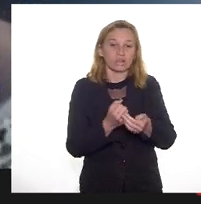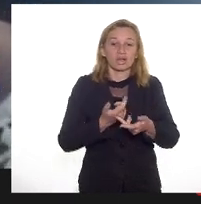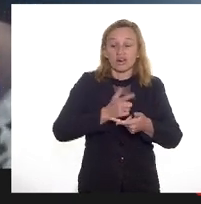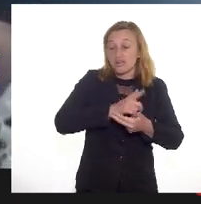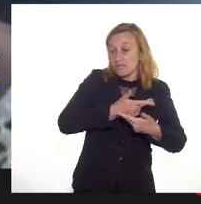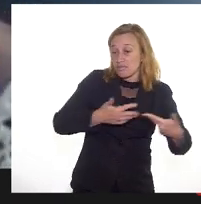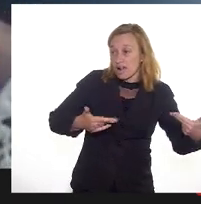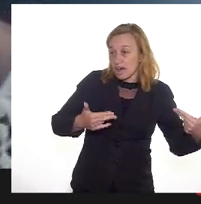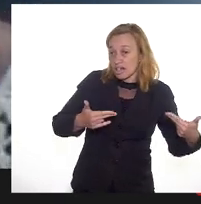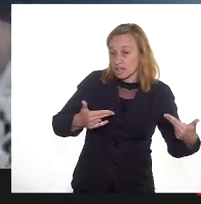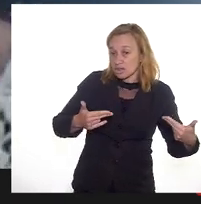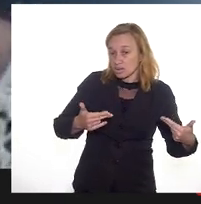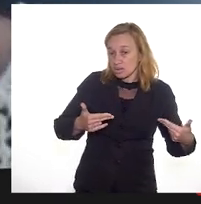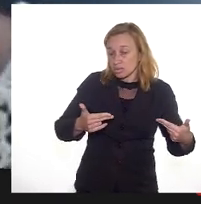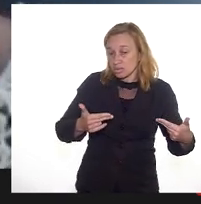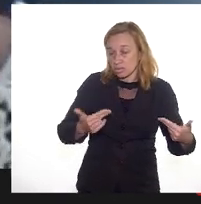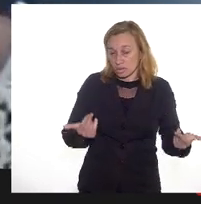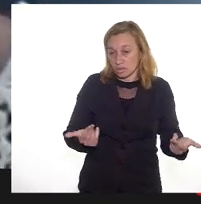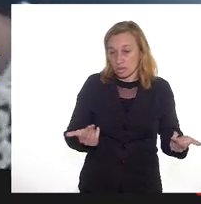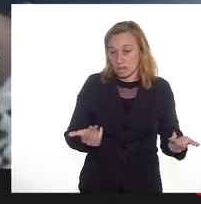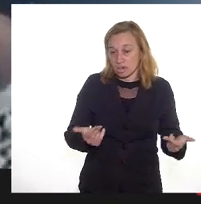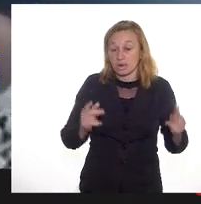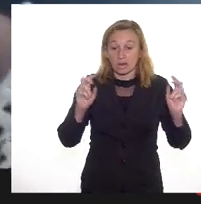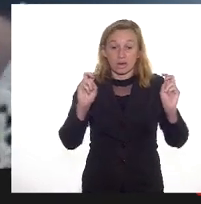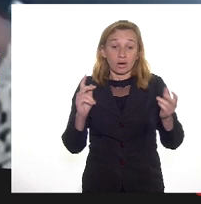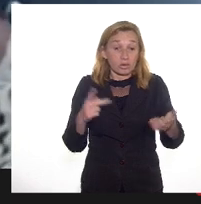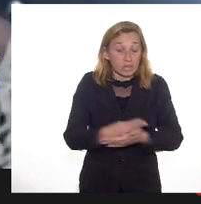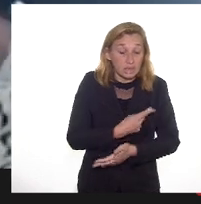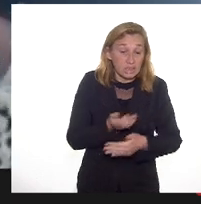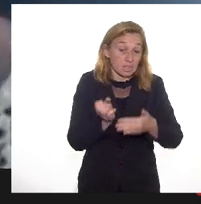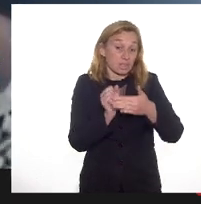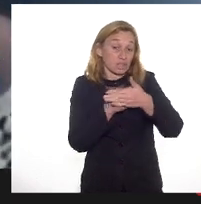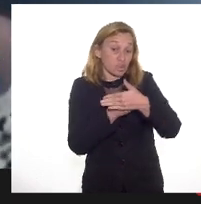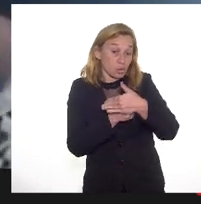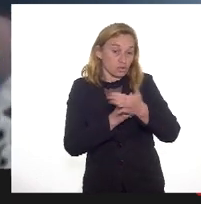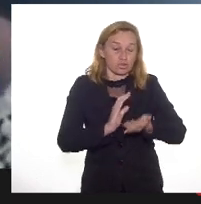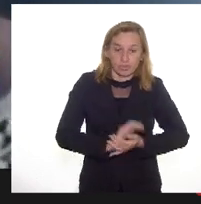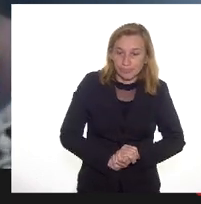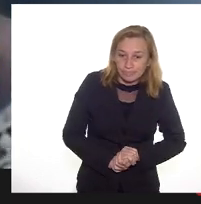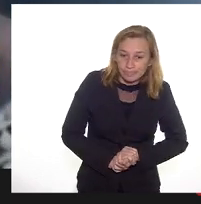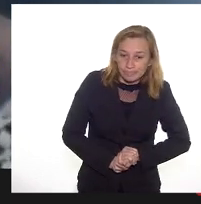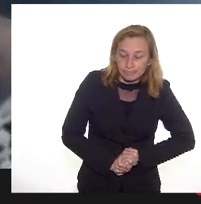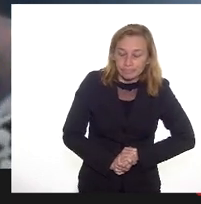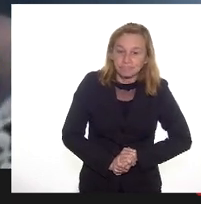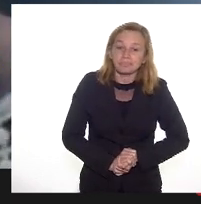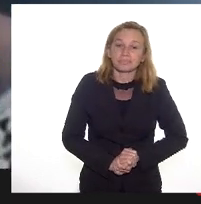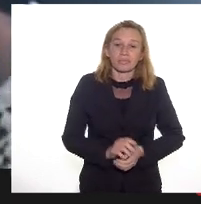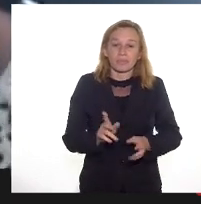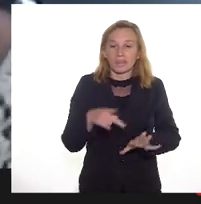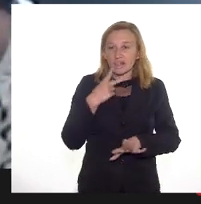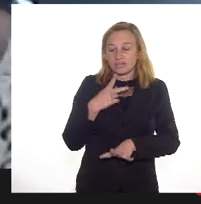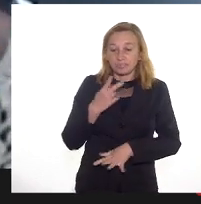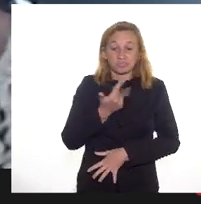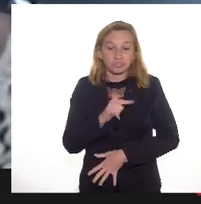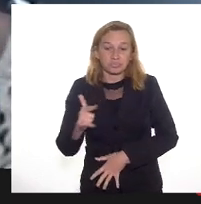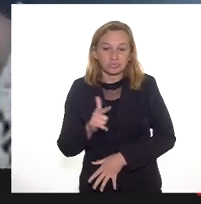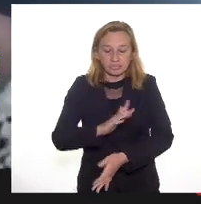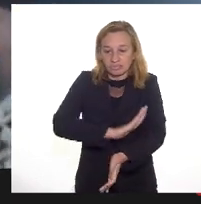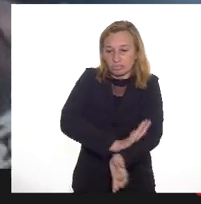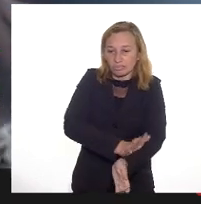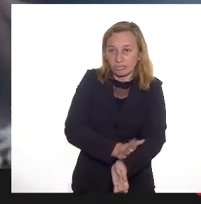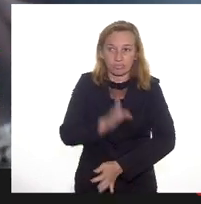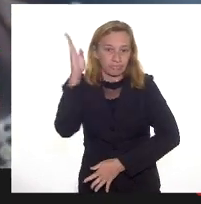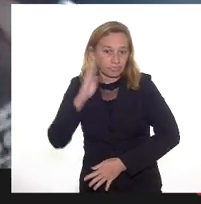milhares de casos isolados, né? E ao tratá-los como casos isolados, as pessoas acabam dizendo que não existe racismo no